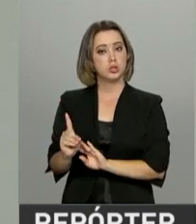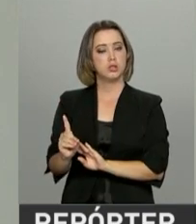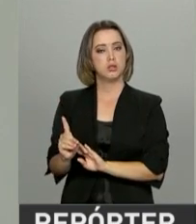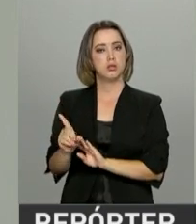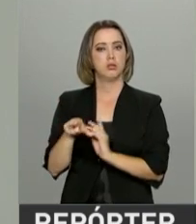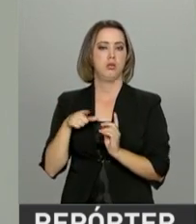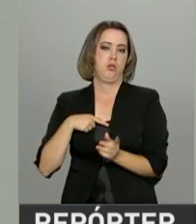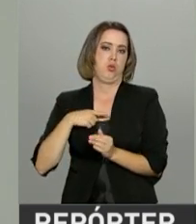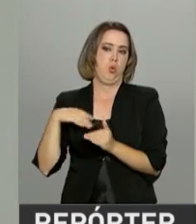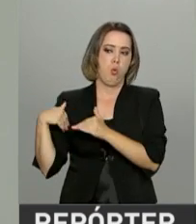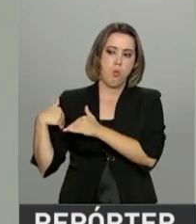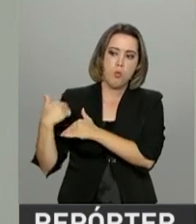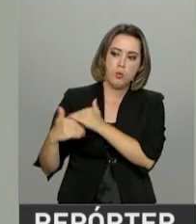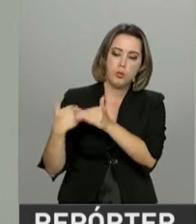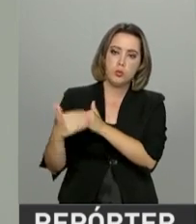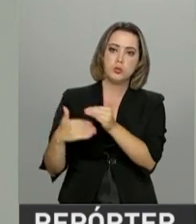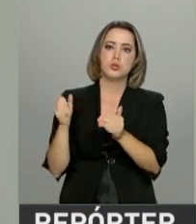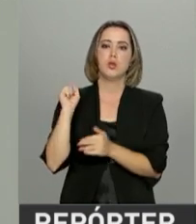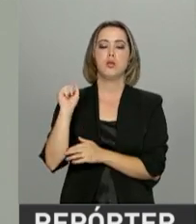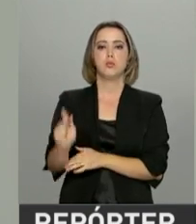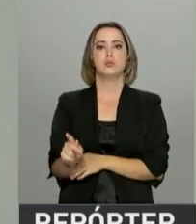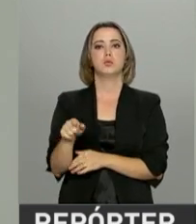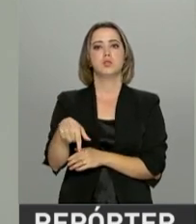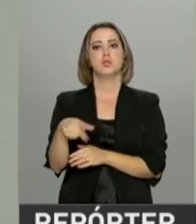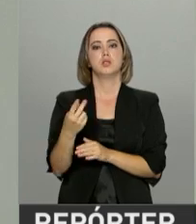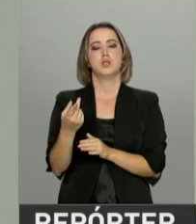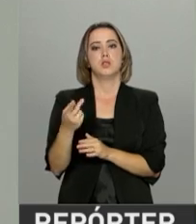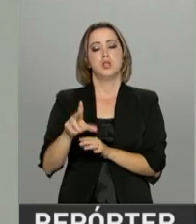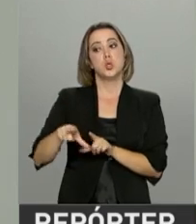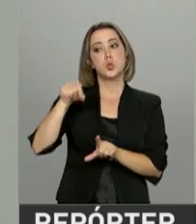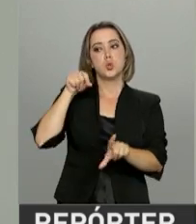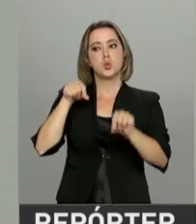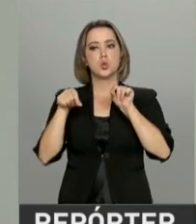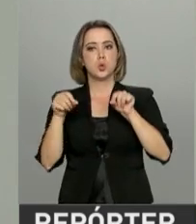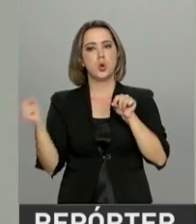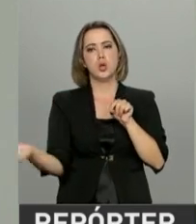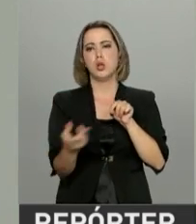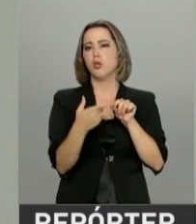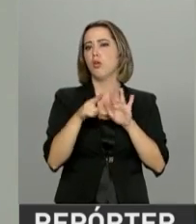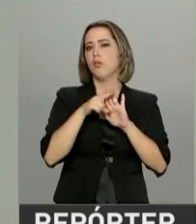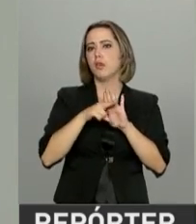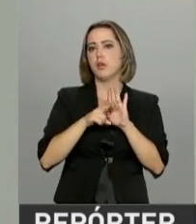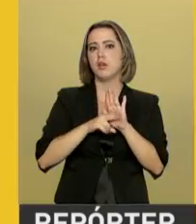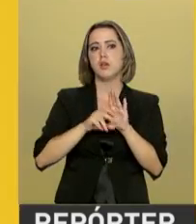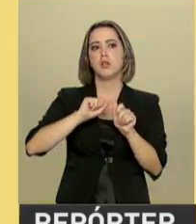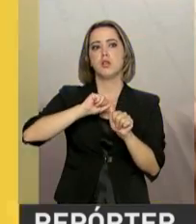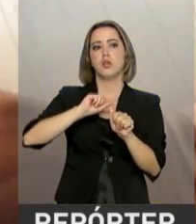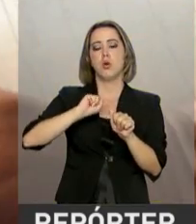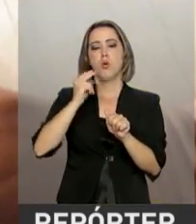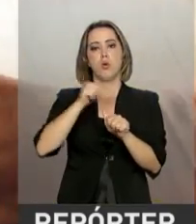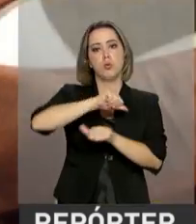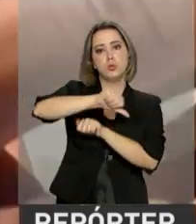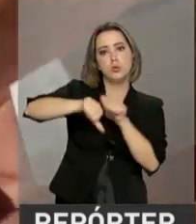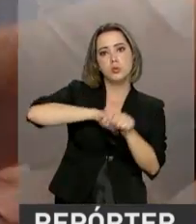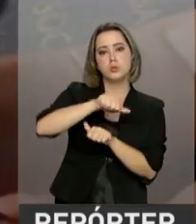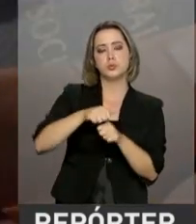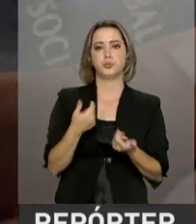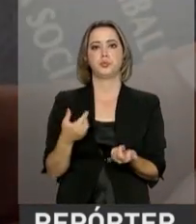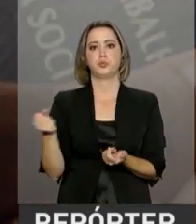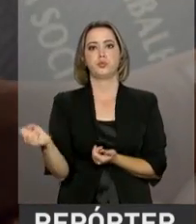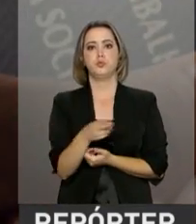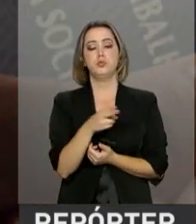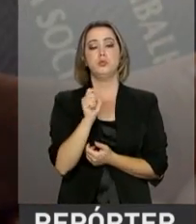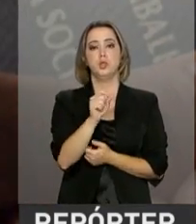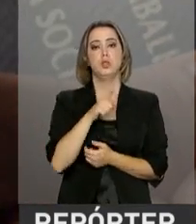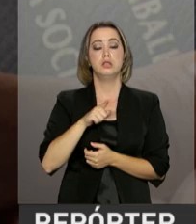benefício, ele vai poder, quando se aposentar, optar pela regra mais benéfica, se é a regra nova ou se é a regra atual. A reforma da Previdência